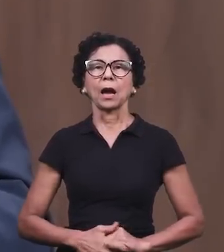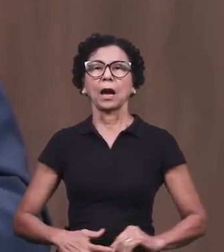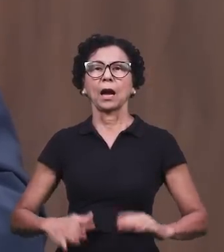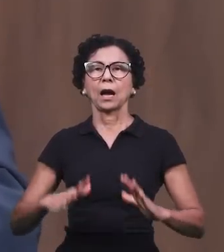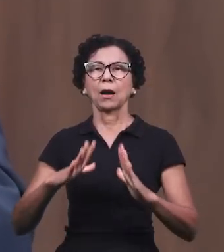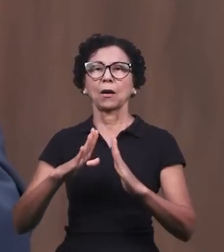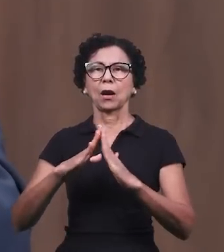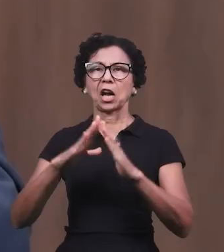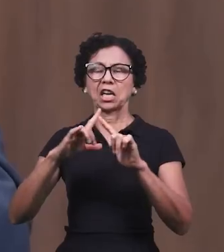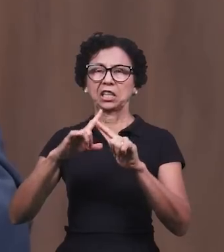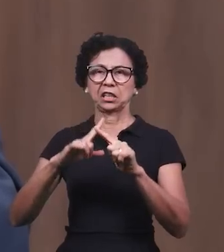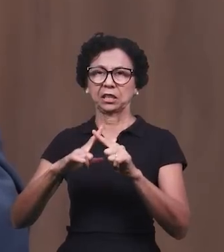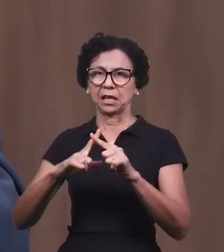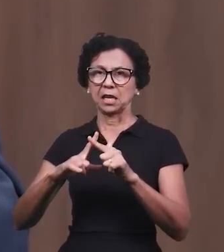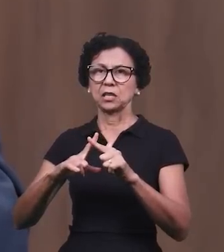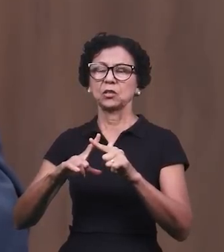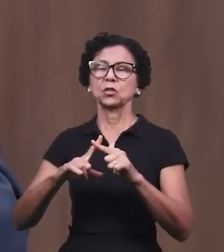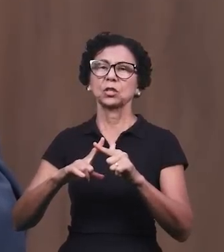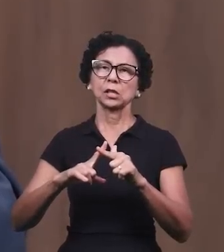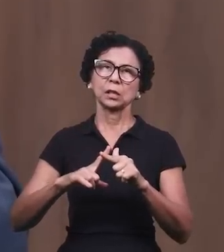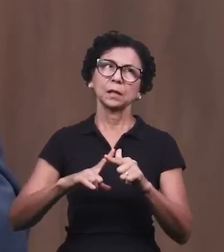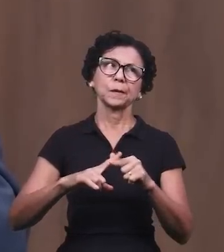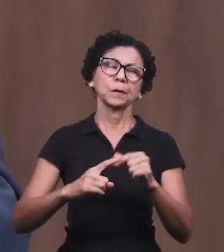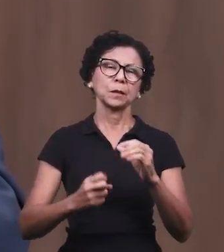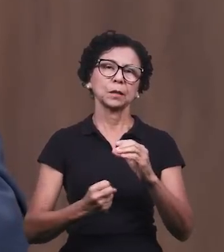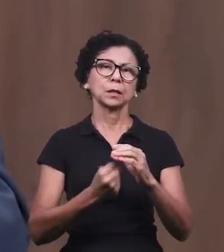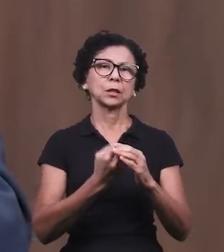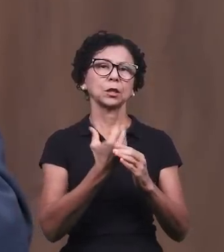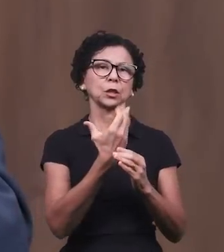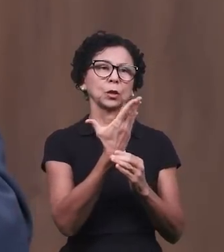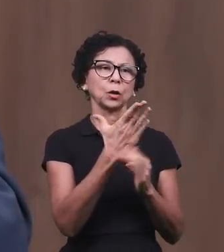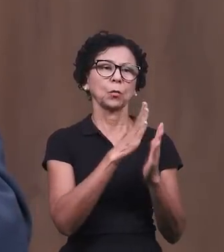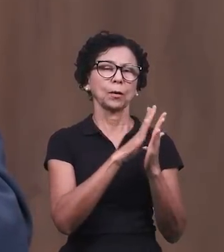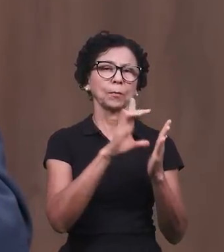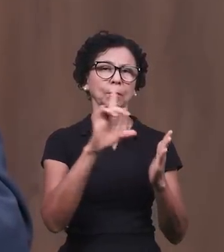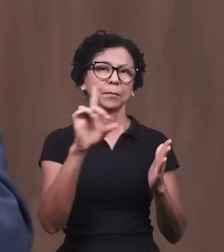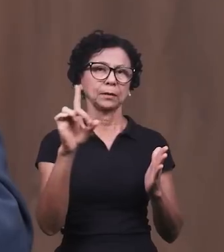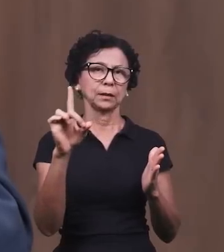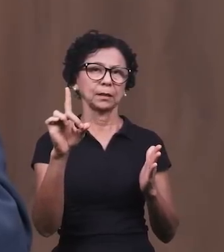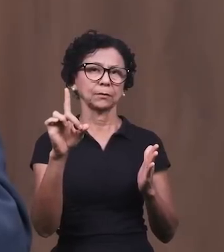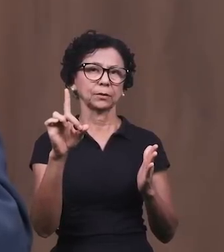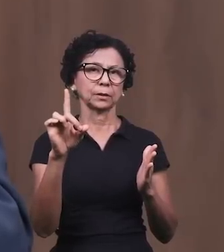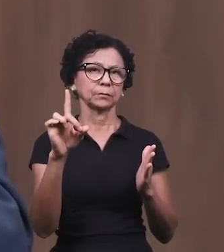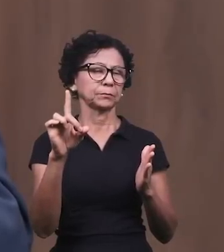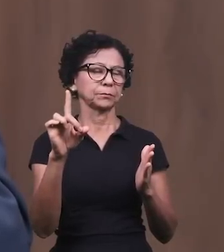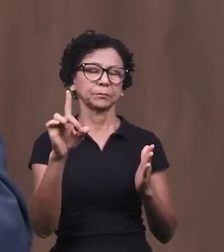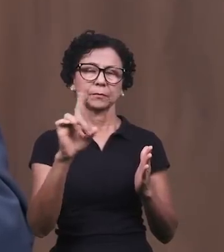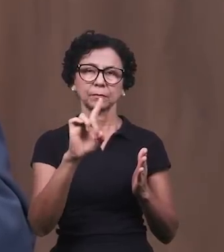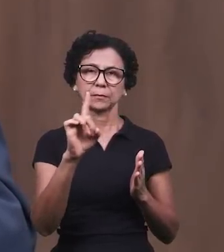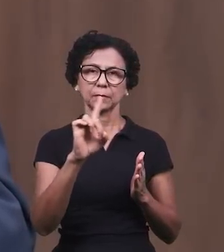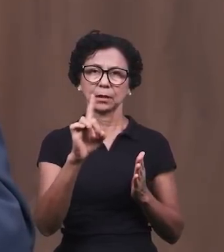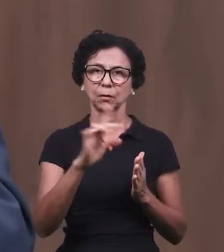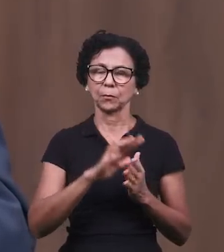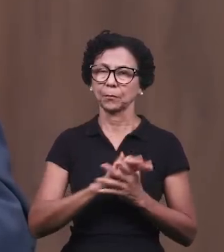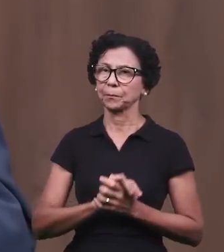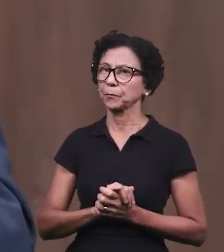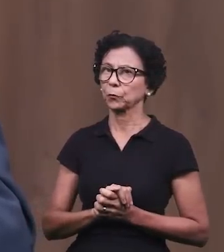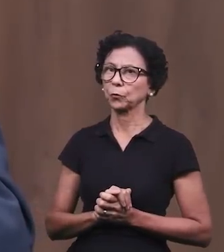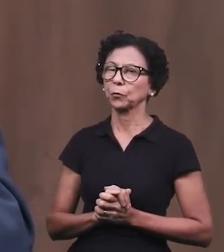Império Romano. Então, não, a palavra, eu já vi isso, a igreja é maior do que a